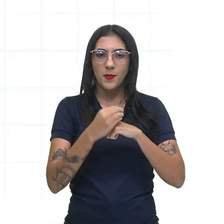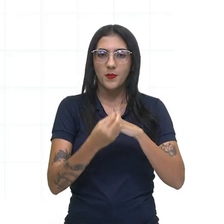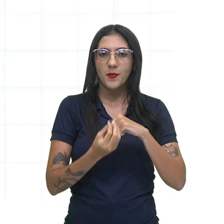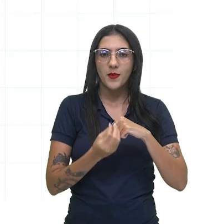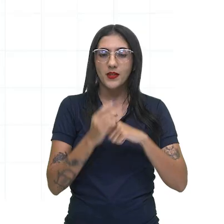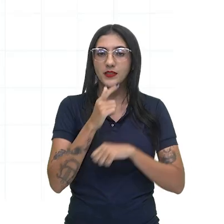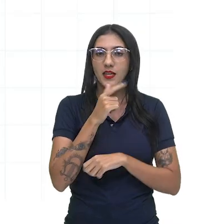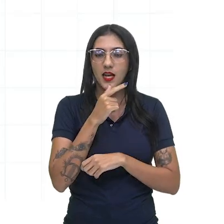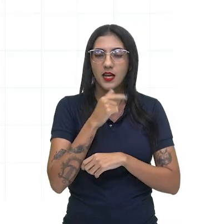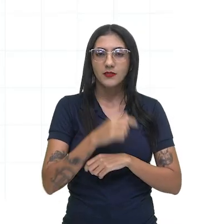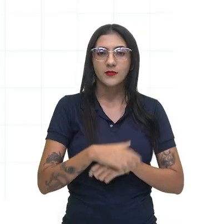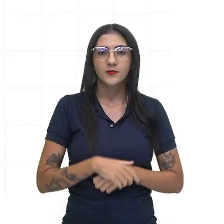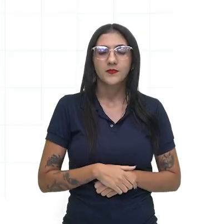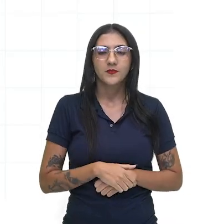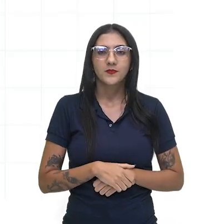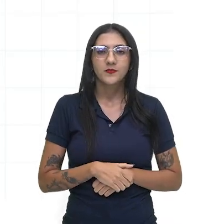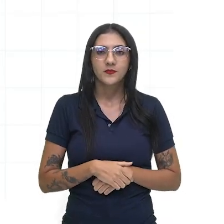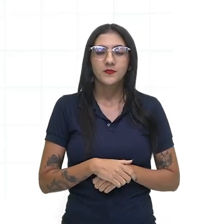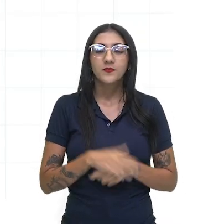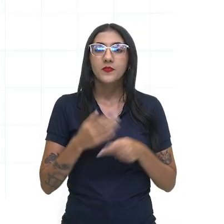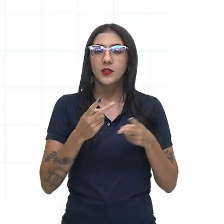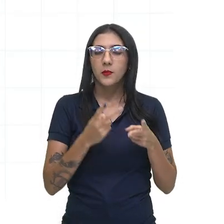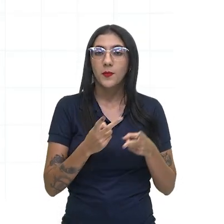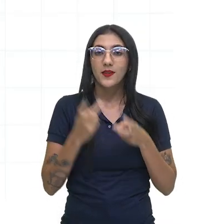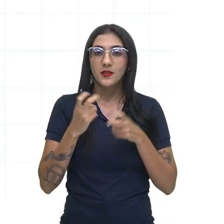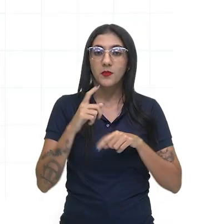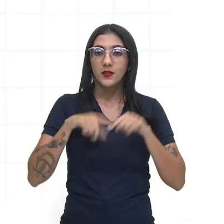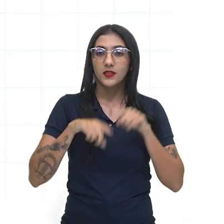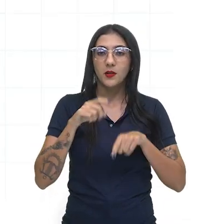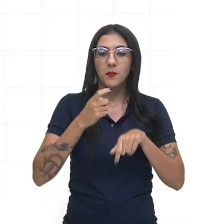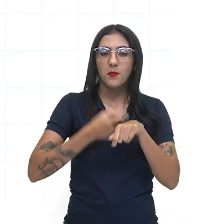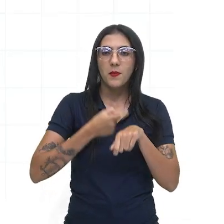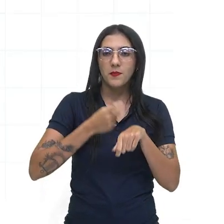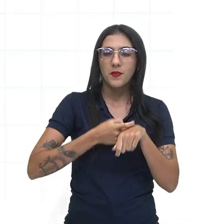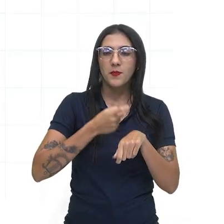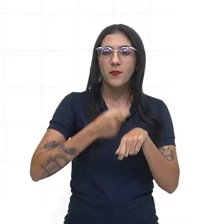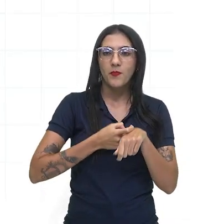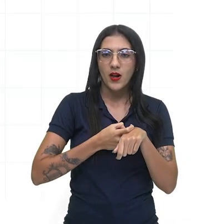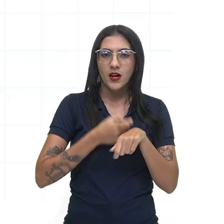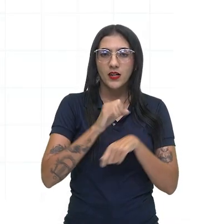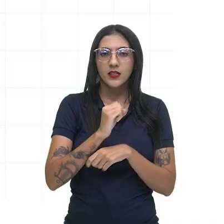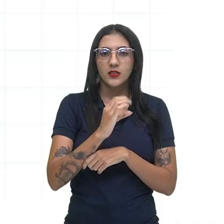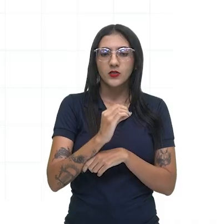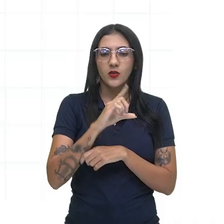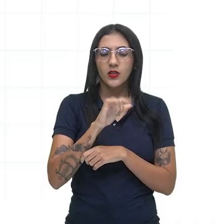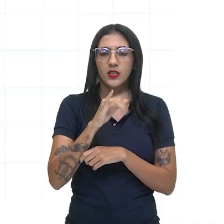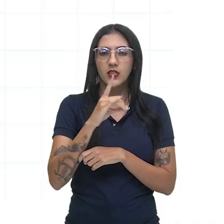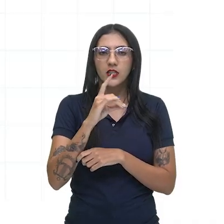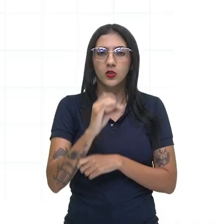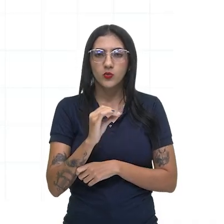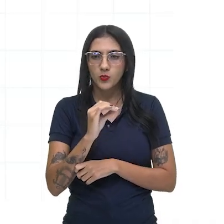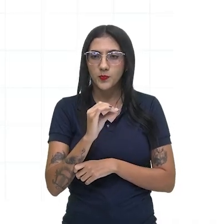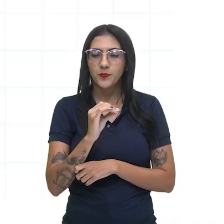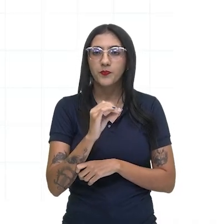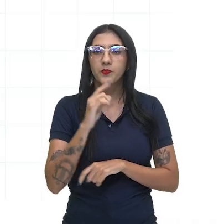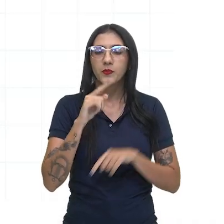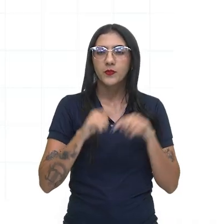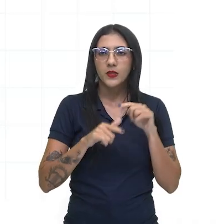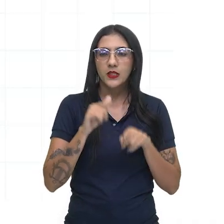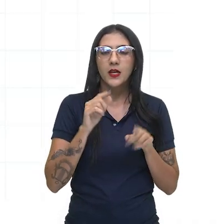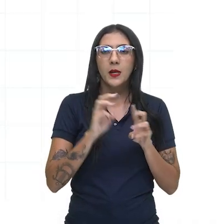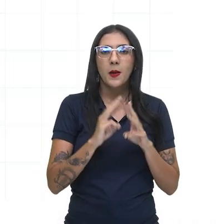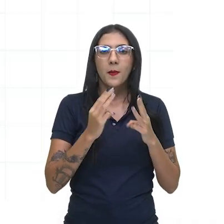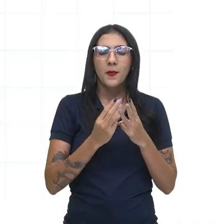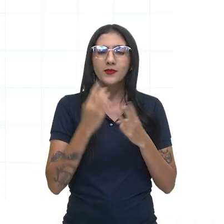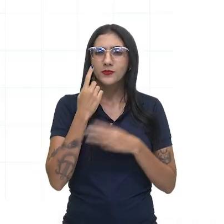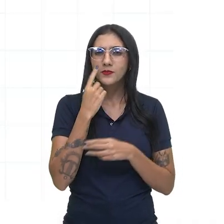bom? Então, observem comigo que no estado sólido, que é um estado mais agregado da matéria, observe